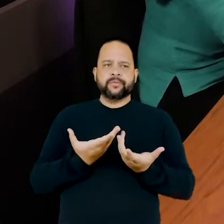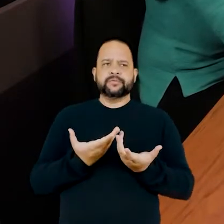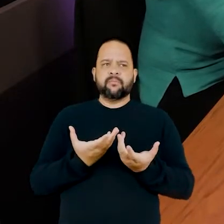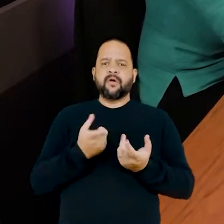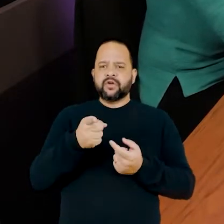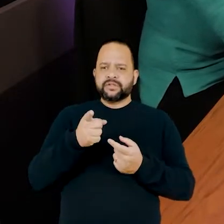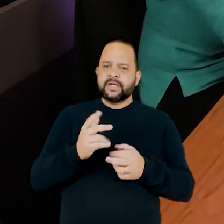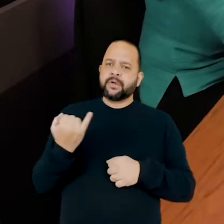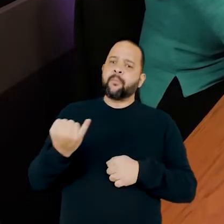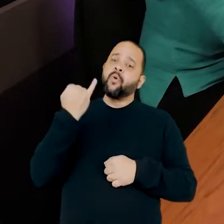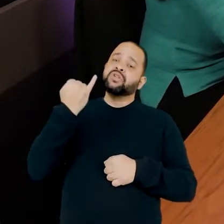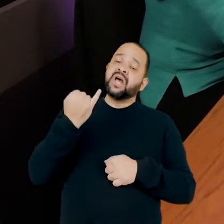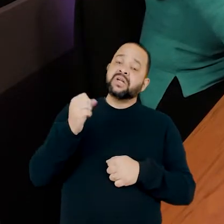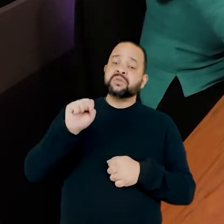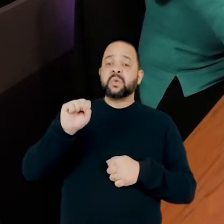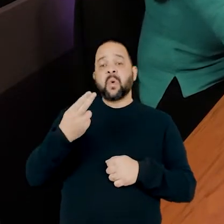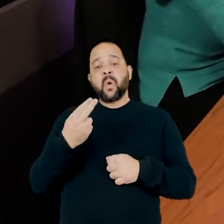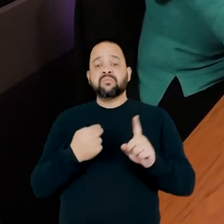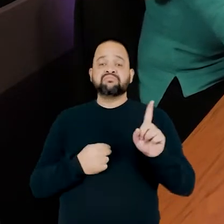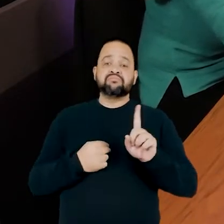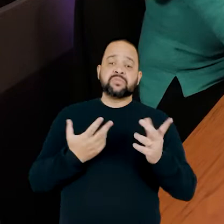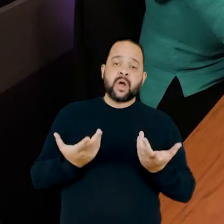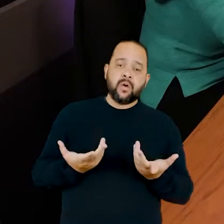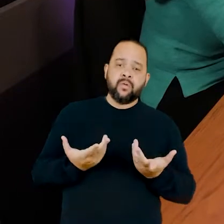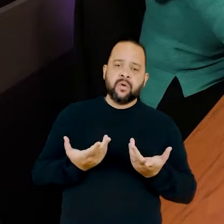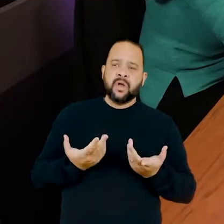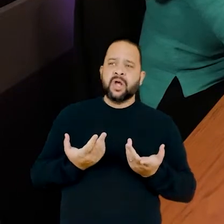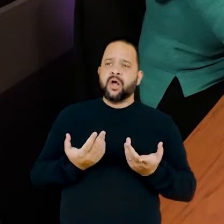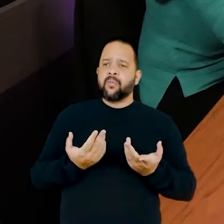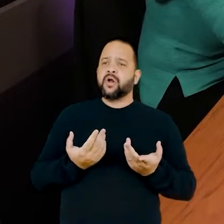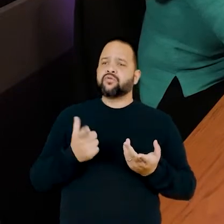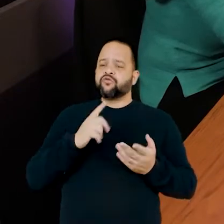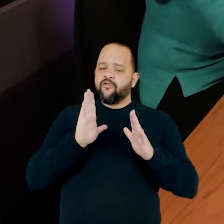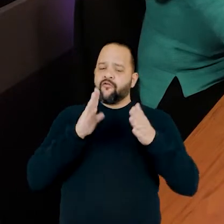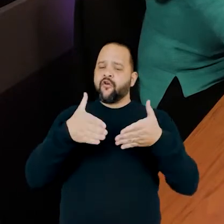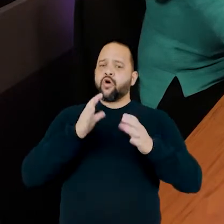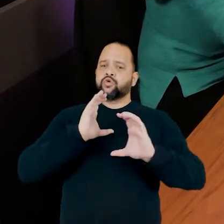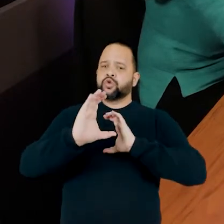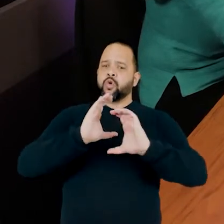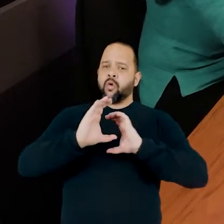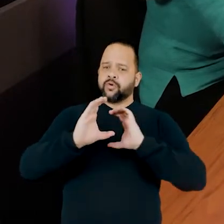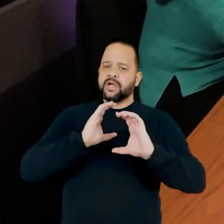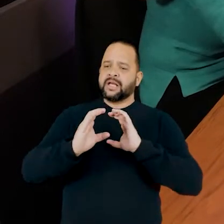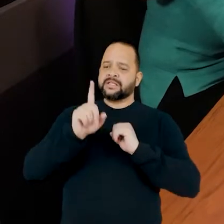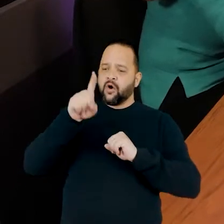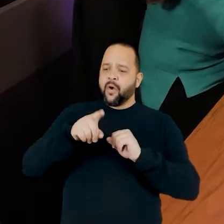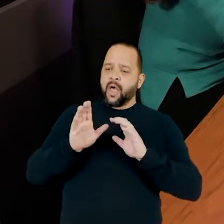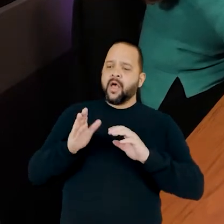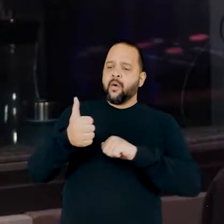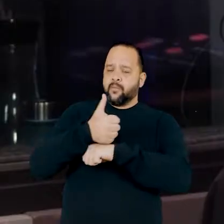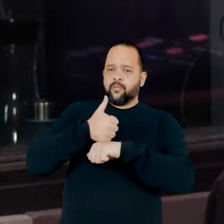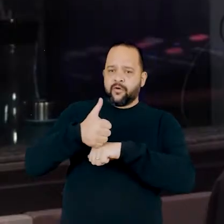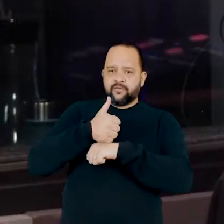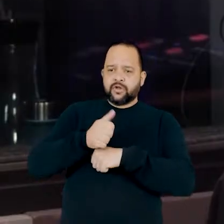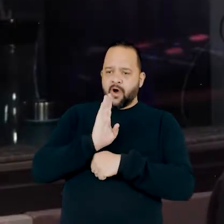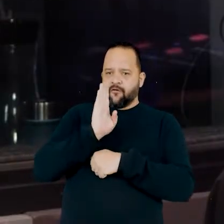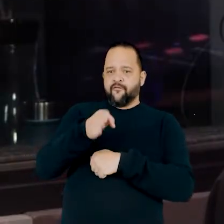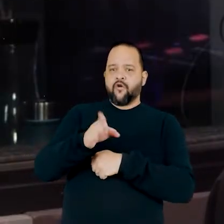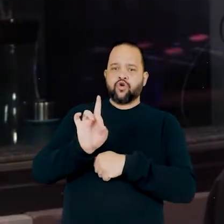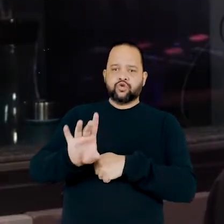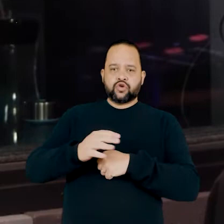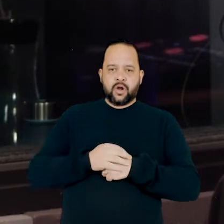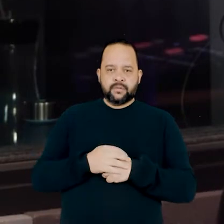Faz diferença para vocês ou não? Todo direcionamento de comunicação de vocês é para o público especialista, para o profissional de áudio? A gente